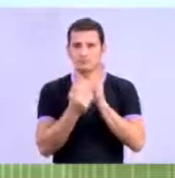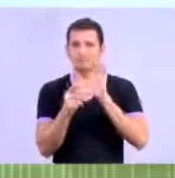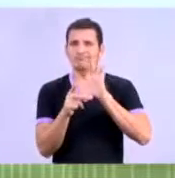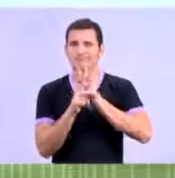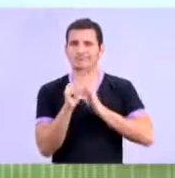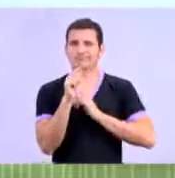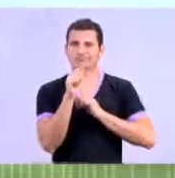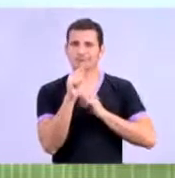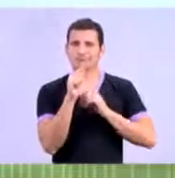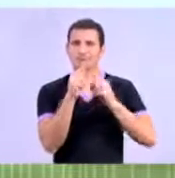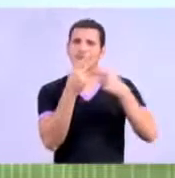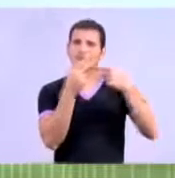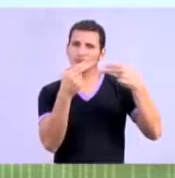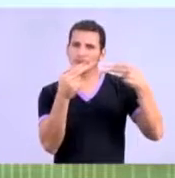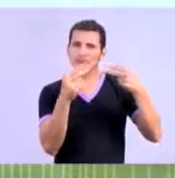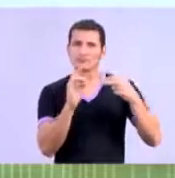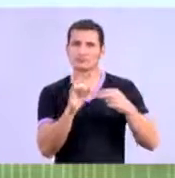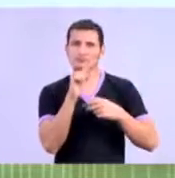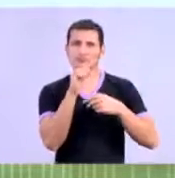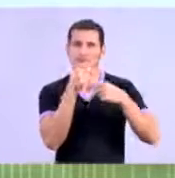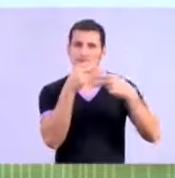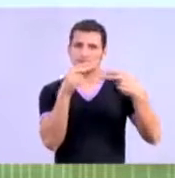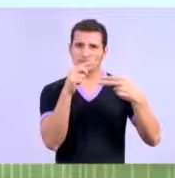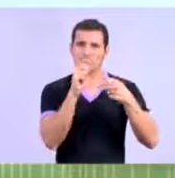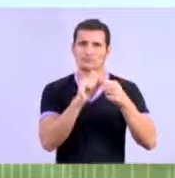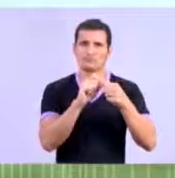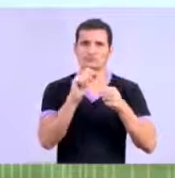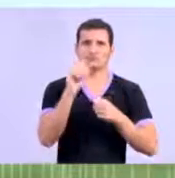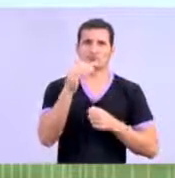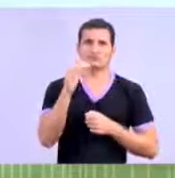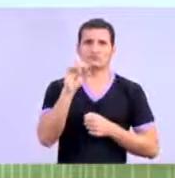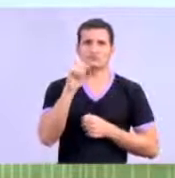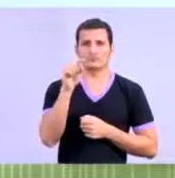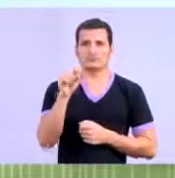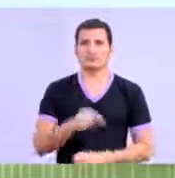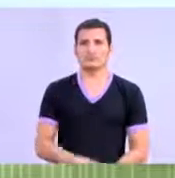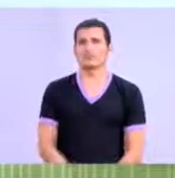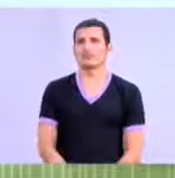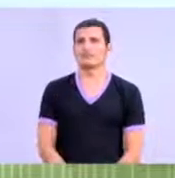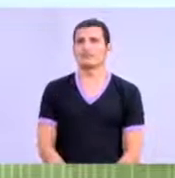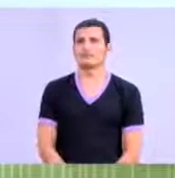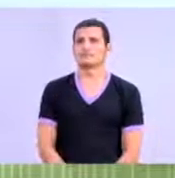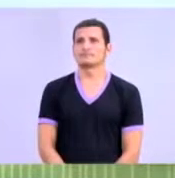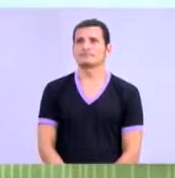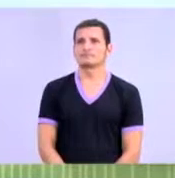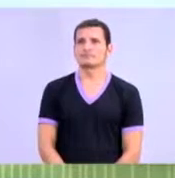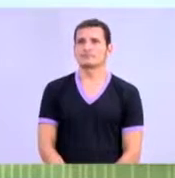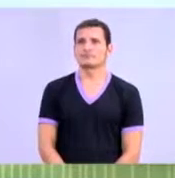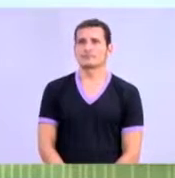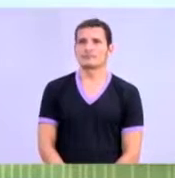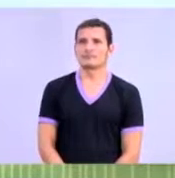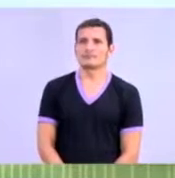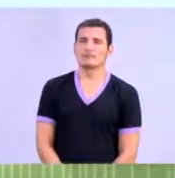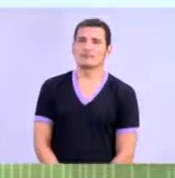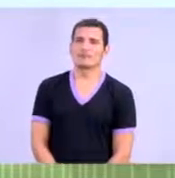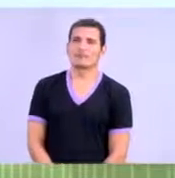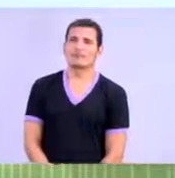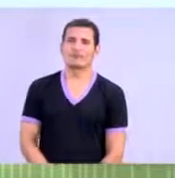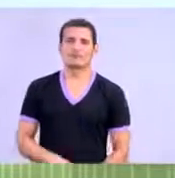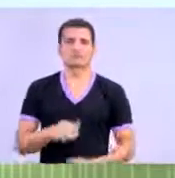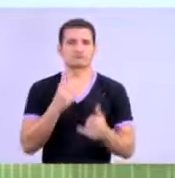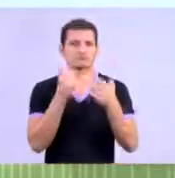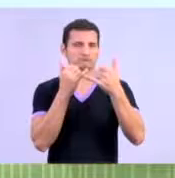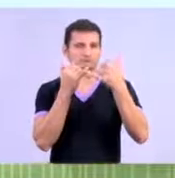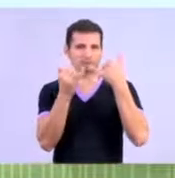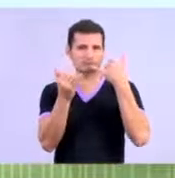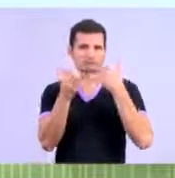Só aquele objeto faz aquela ação, quando você define o subprograma para aquele objeto. Né? Então, apesar de parecer